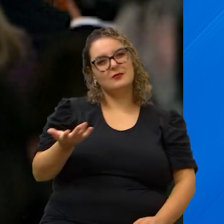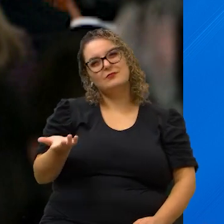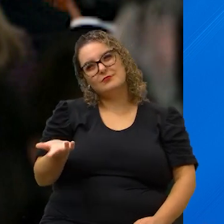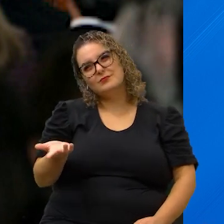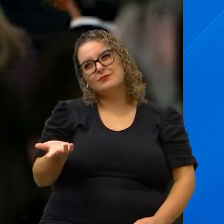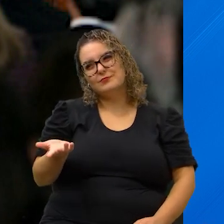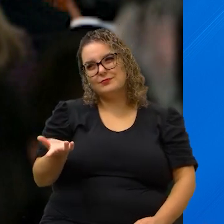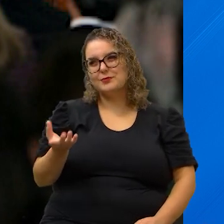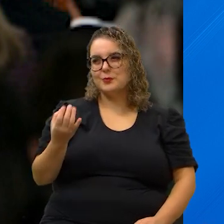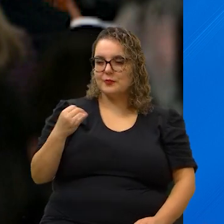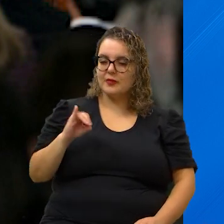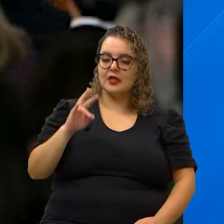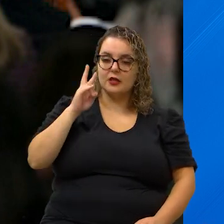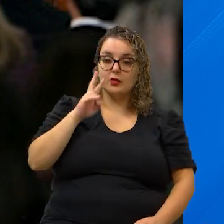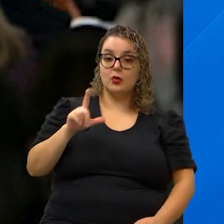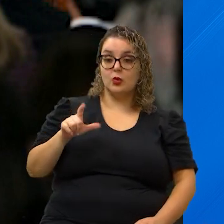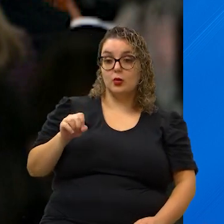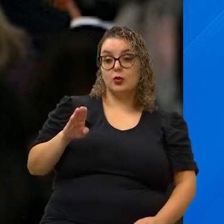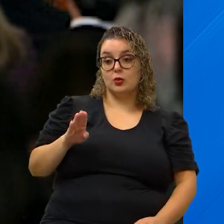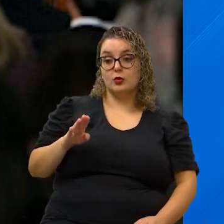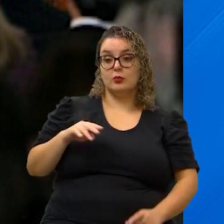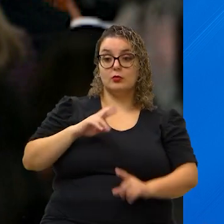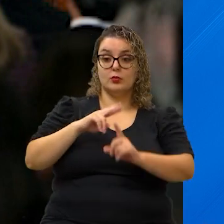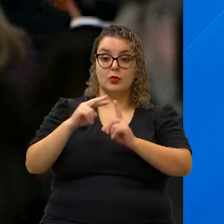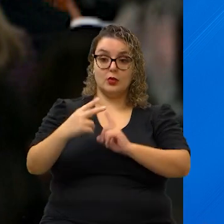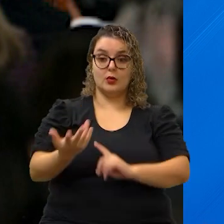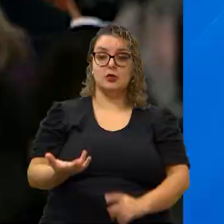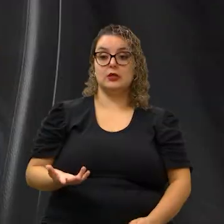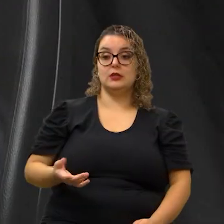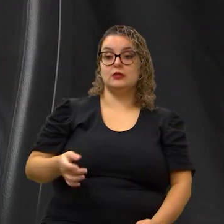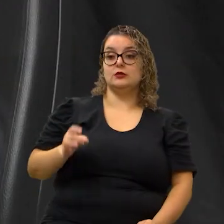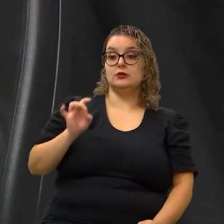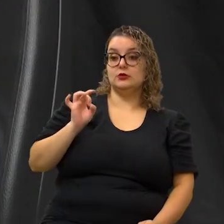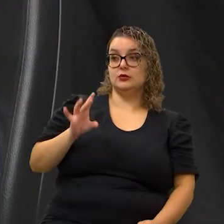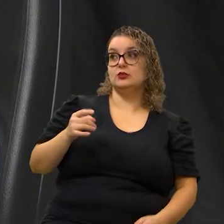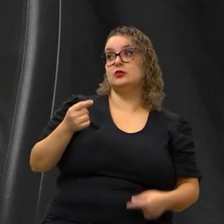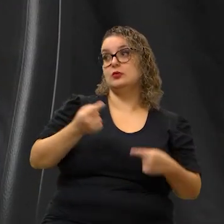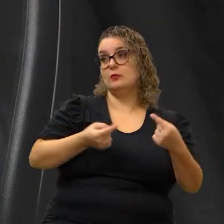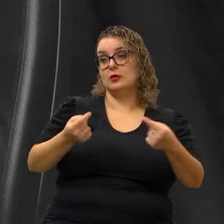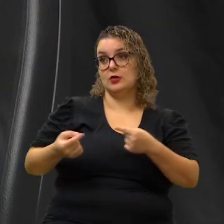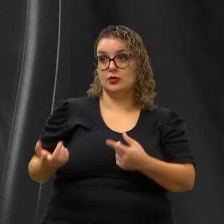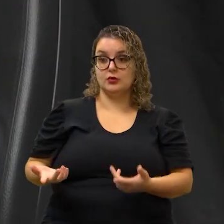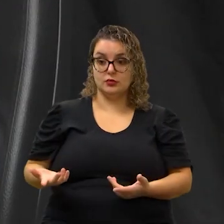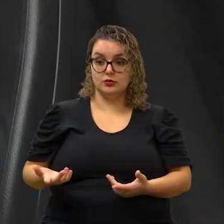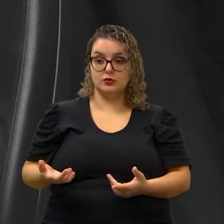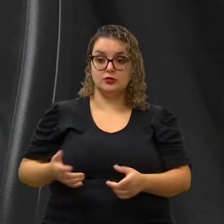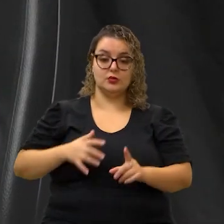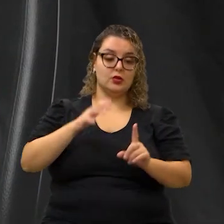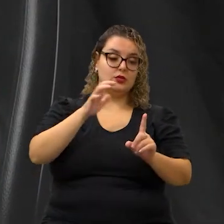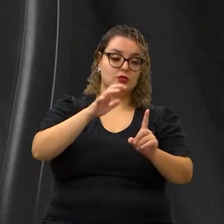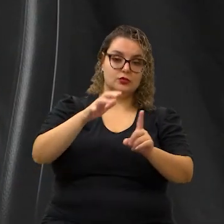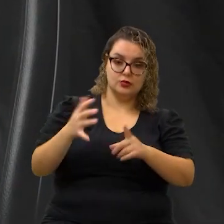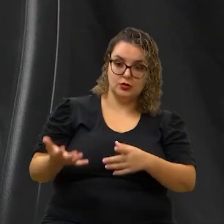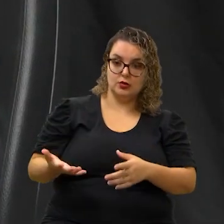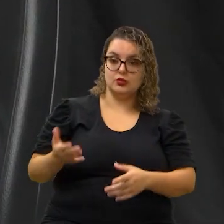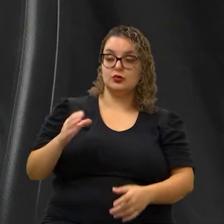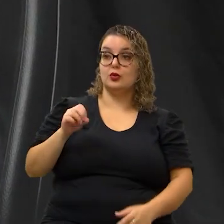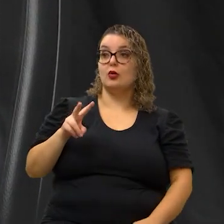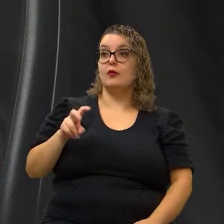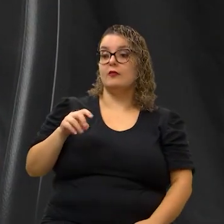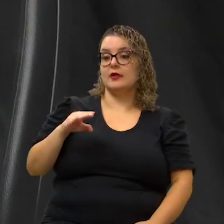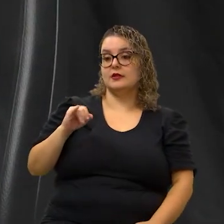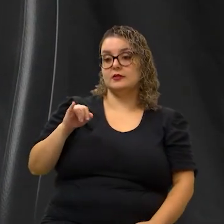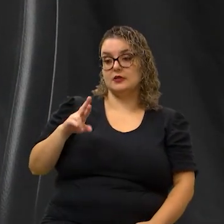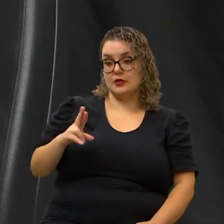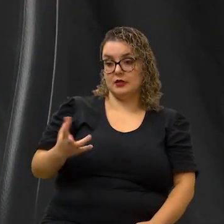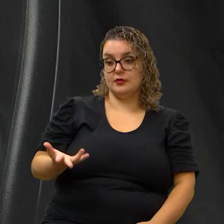ou menos assim ou não? Se você olhar o lobby na perspectiva só do debate de influenciar,